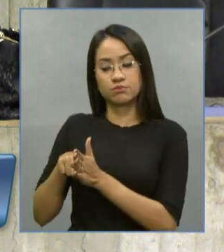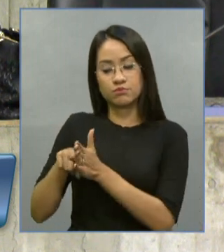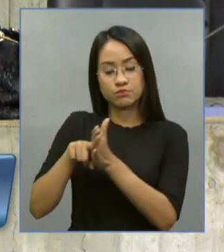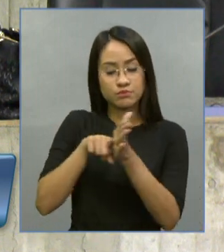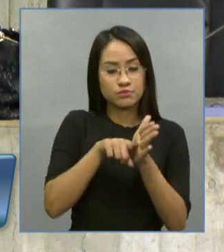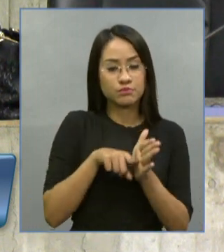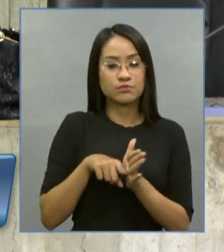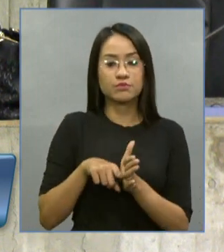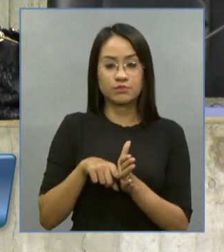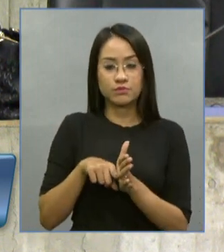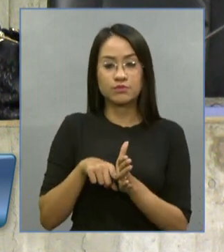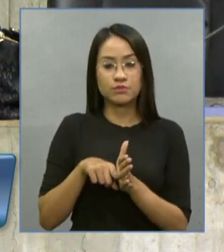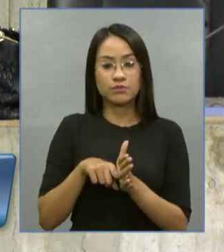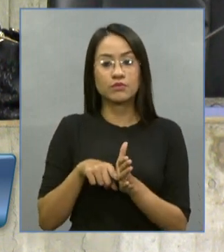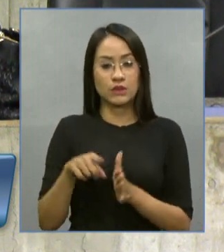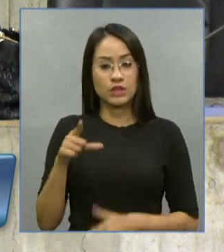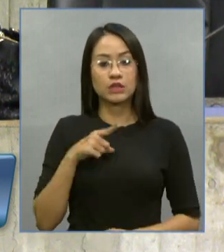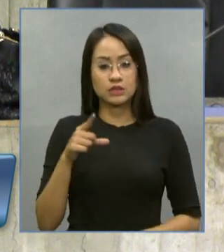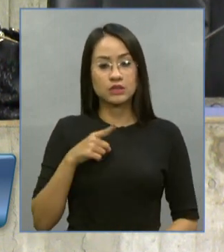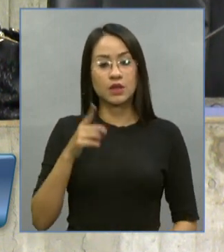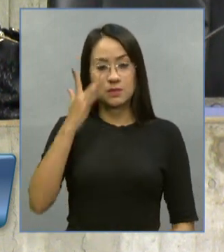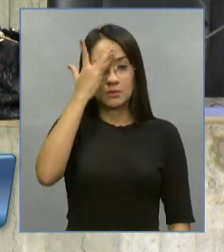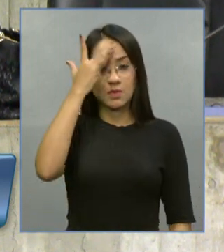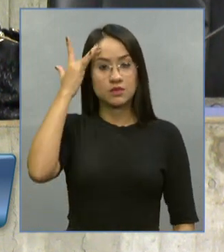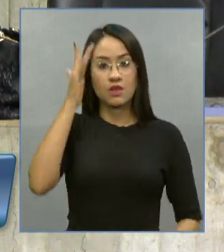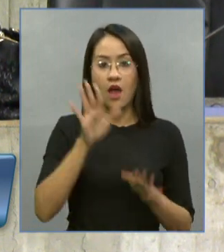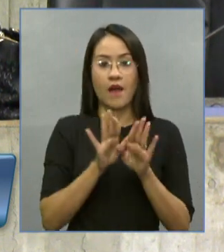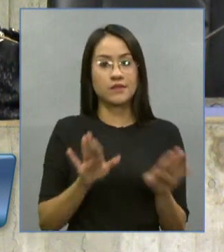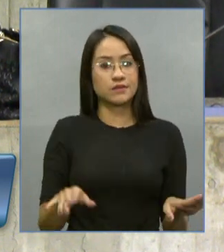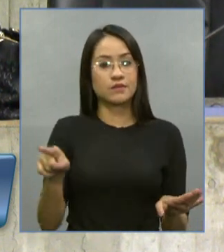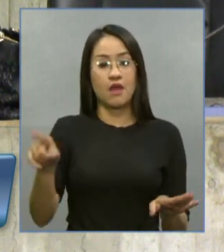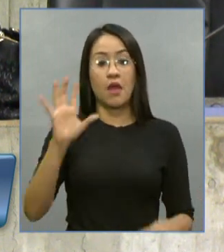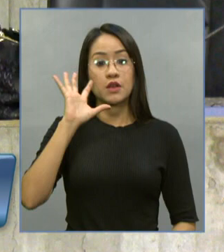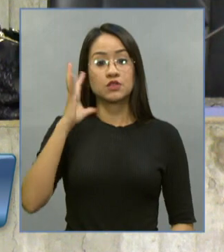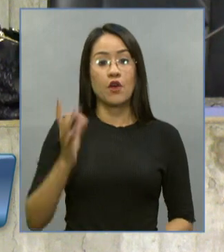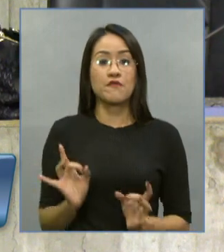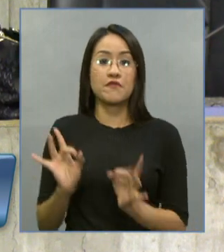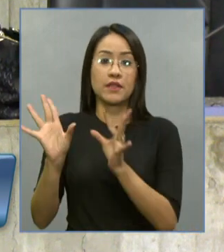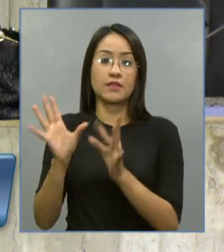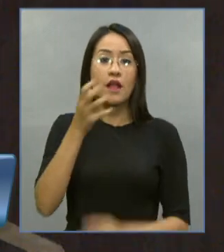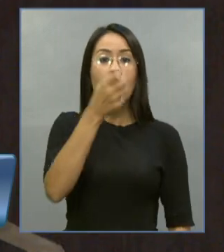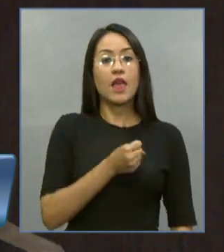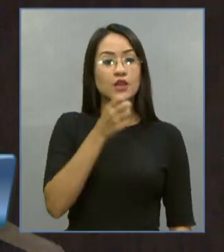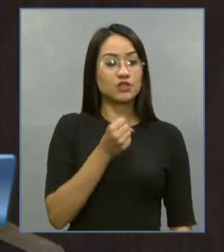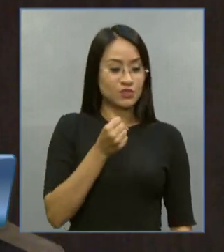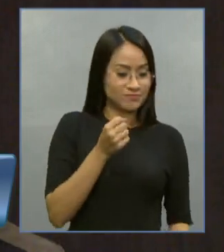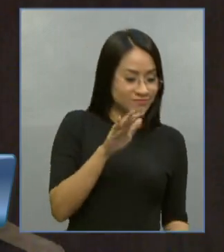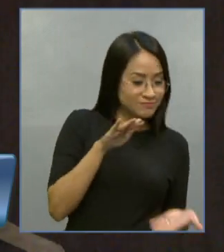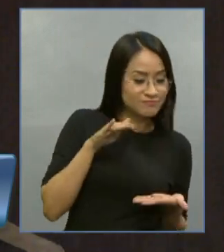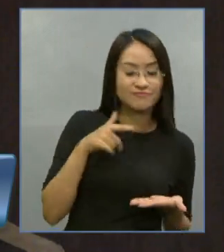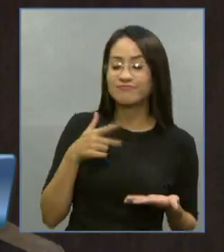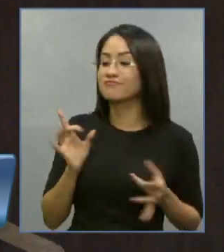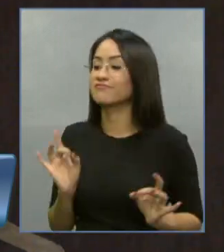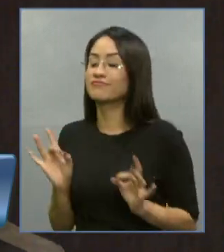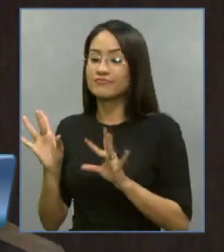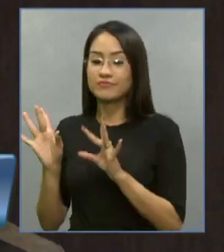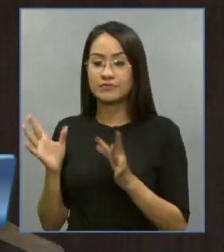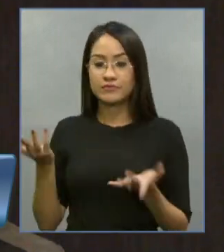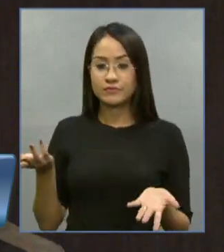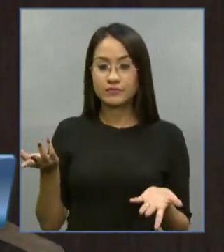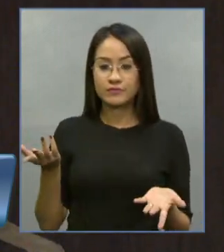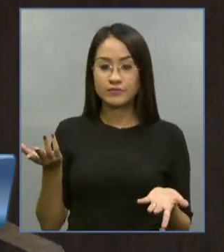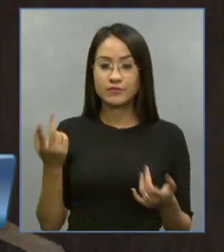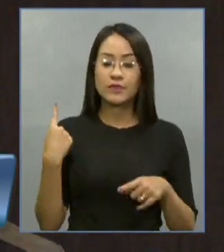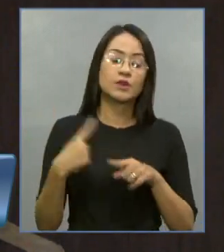existe, infelizmente, esse tipo de gente que resolve vender o leite que recebe. Não, aí é brincadeira. Não, é um absurdo, porque, inclusive, são